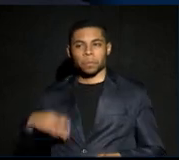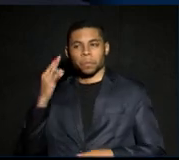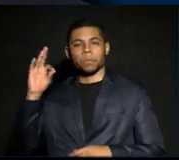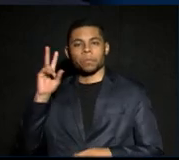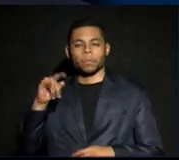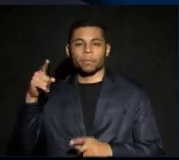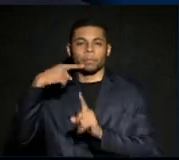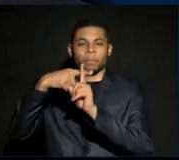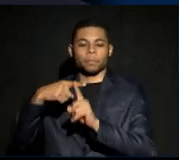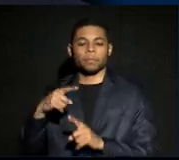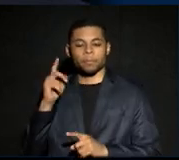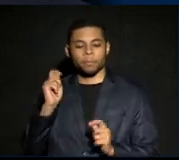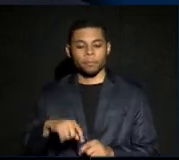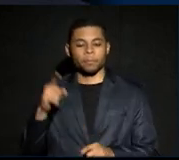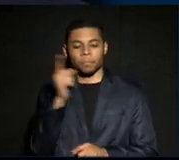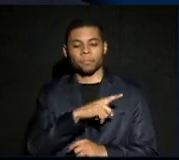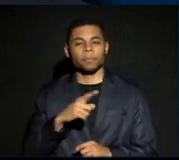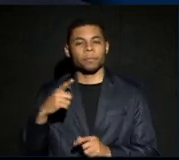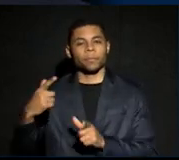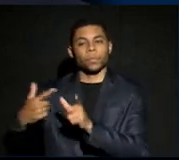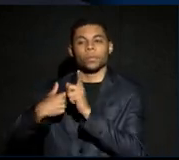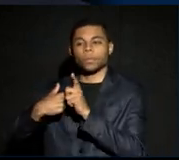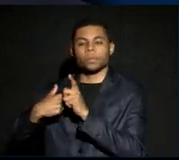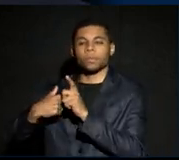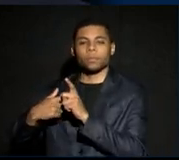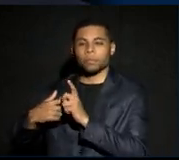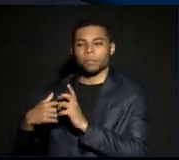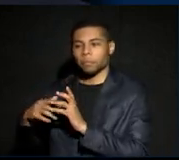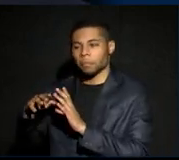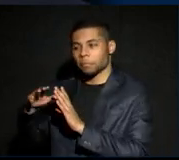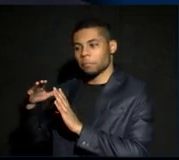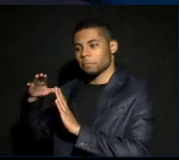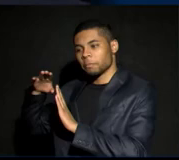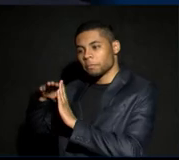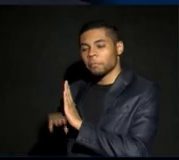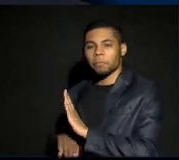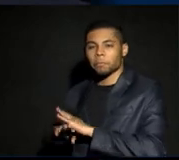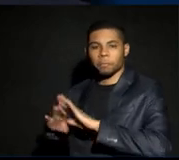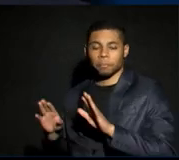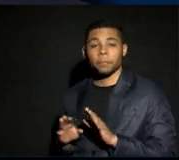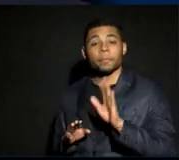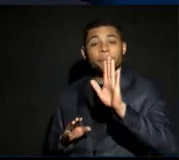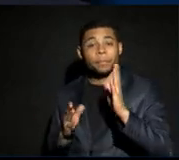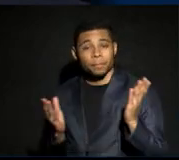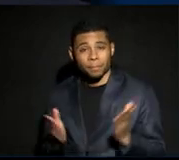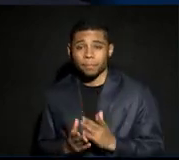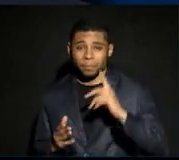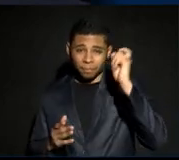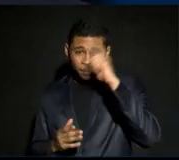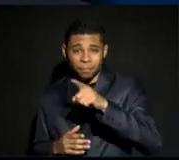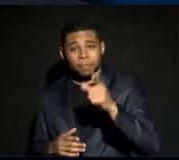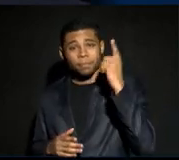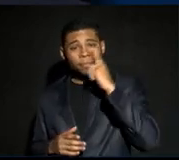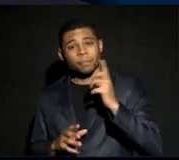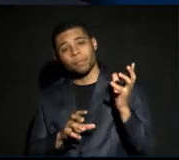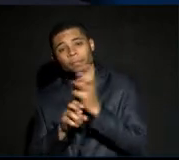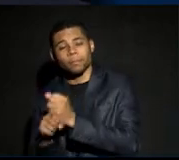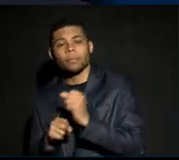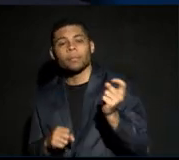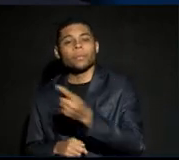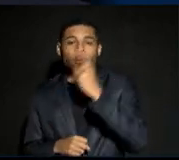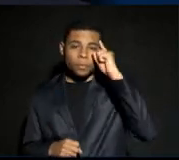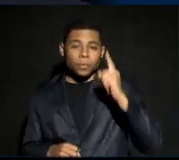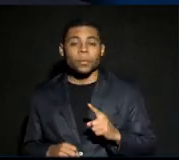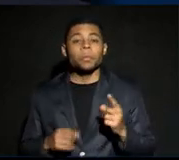resultado primário positivo que colocaria a dívida numa trajetória de queda consistente. Agora está difícil fazer esse cálculo e a gente não